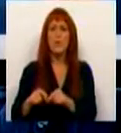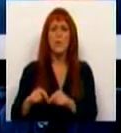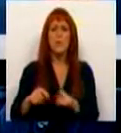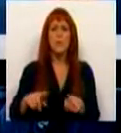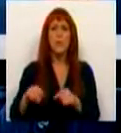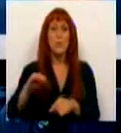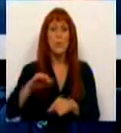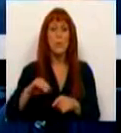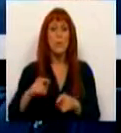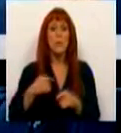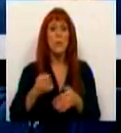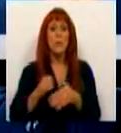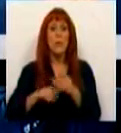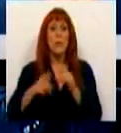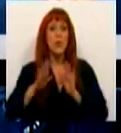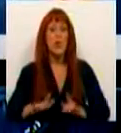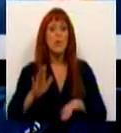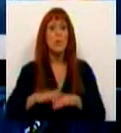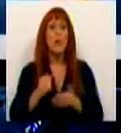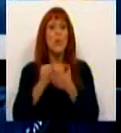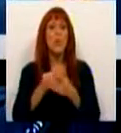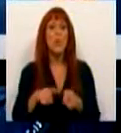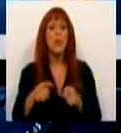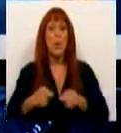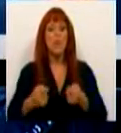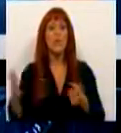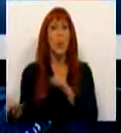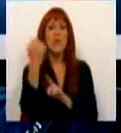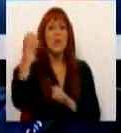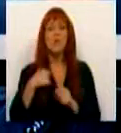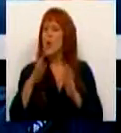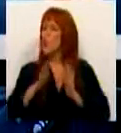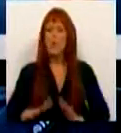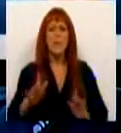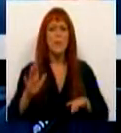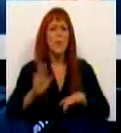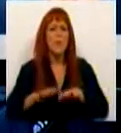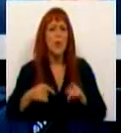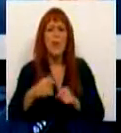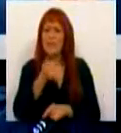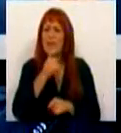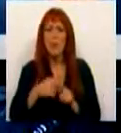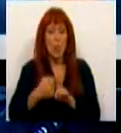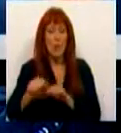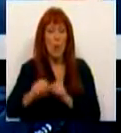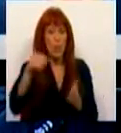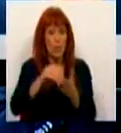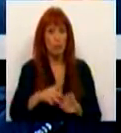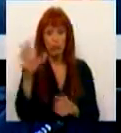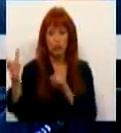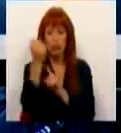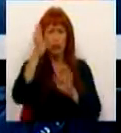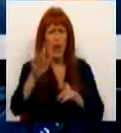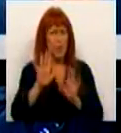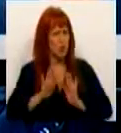conseguida, não descansamos com o apoio ao investimento que foi conseguido, não descansamos com as medidas de combate à pobreza que já foram